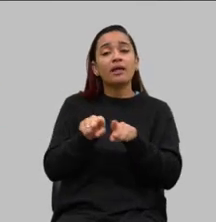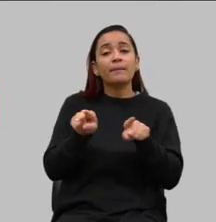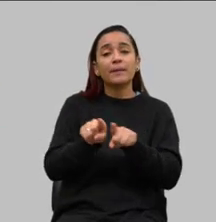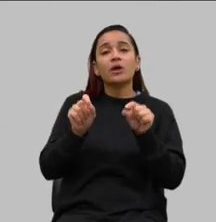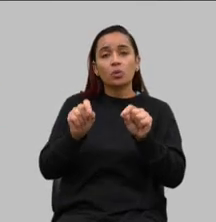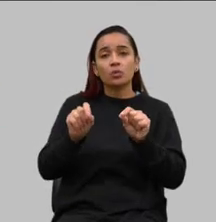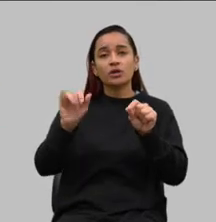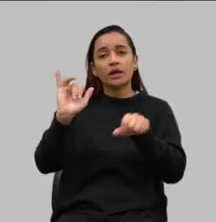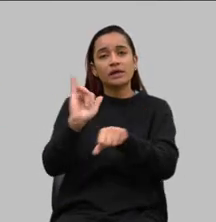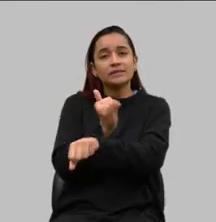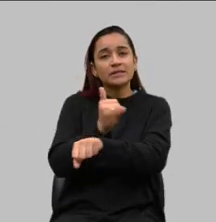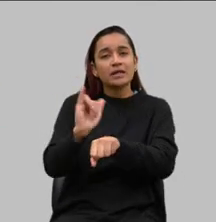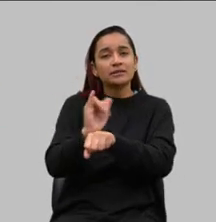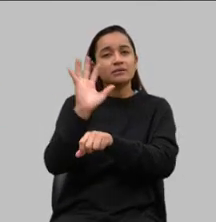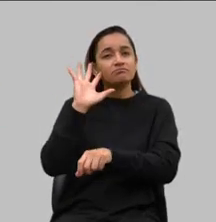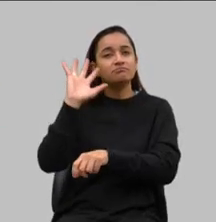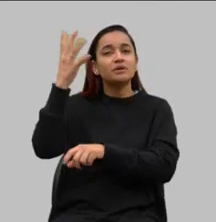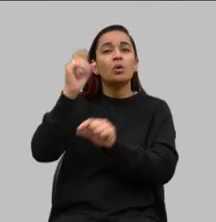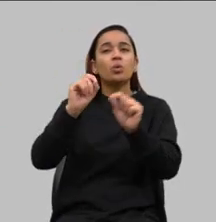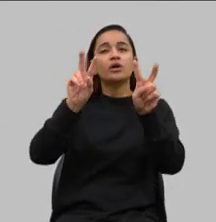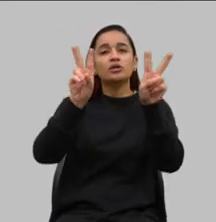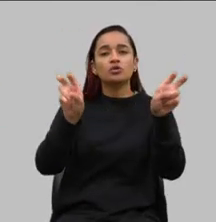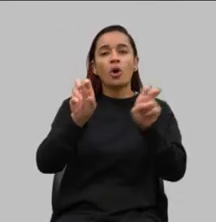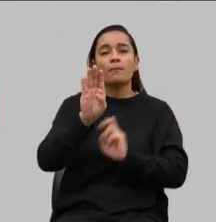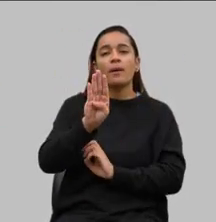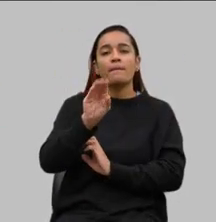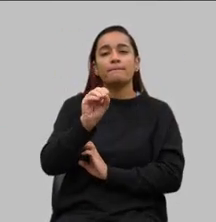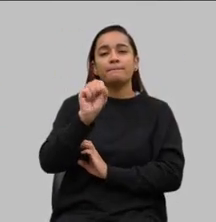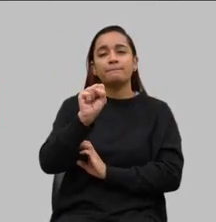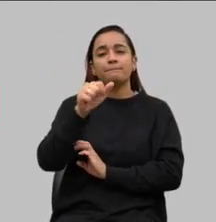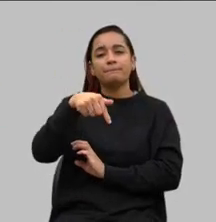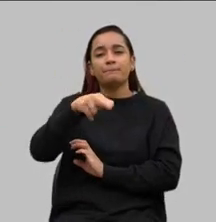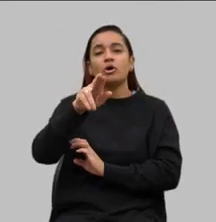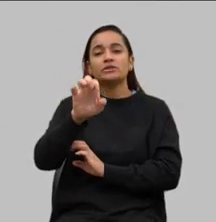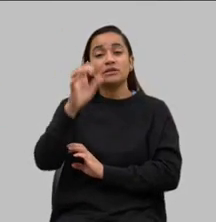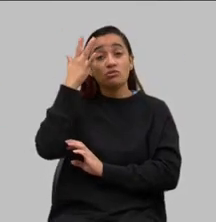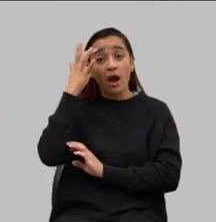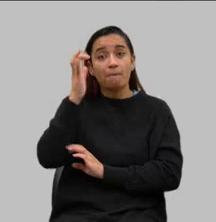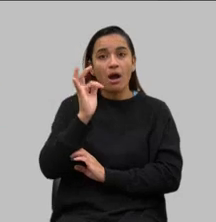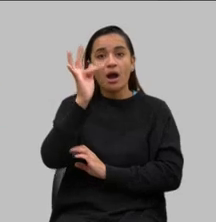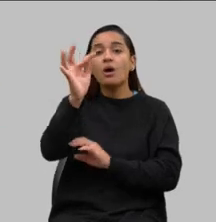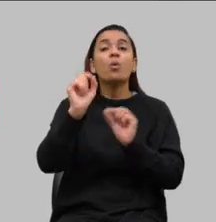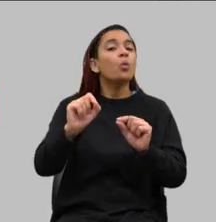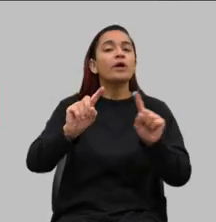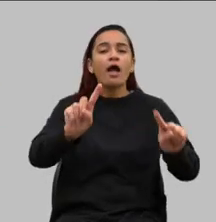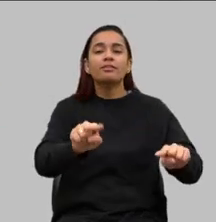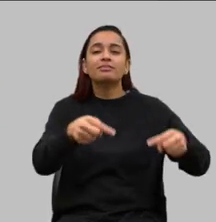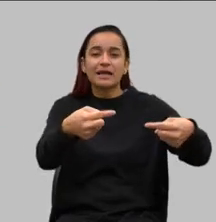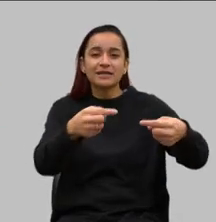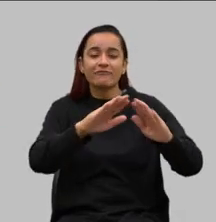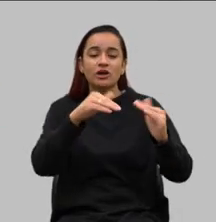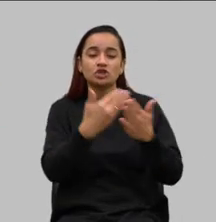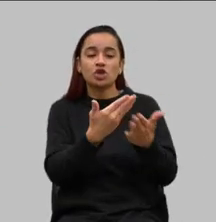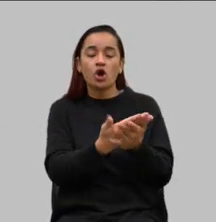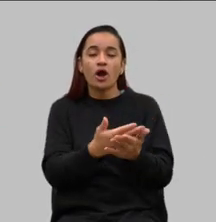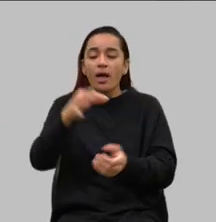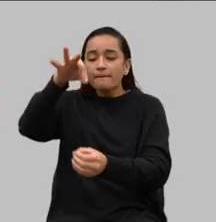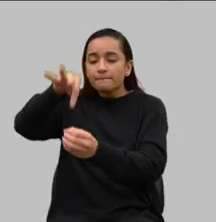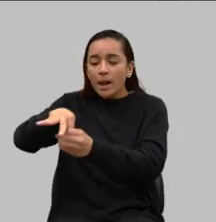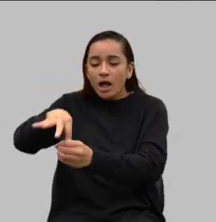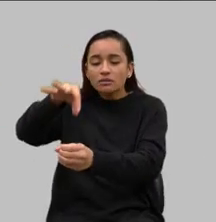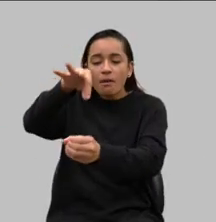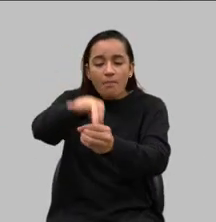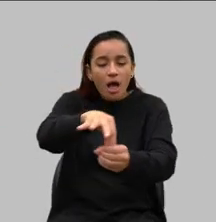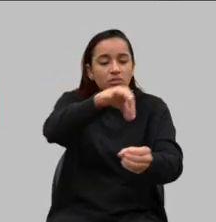Bosque do amanhã onde foi lançado um desafio a essas escolas de plantil de mudas em todo o estado de Minas Gerais